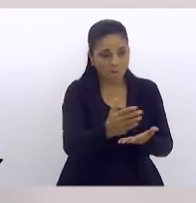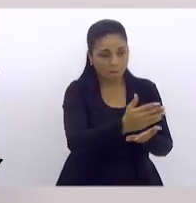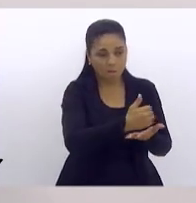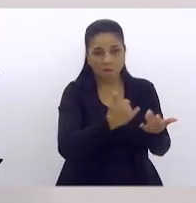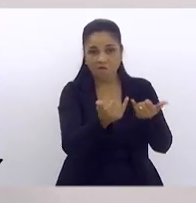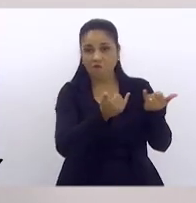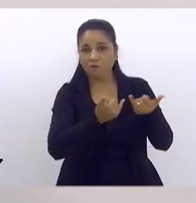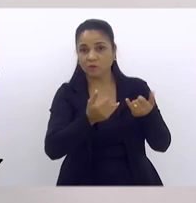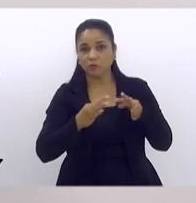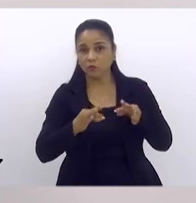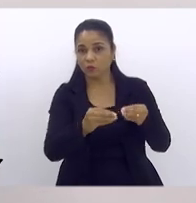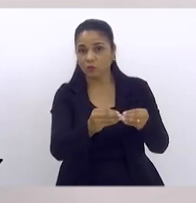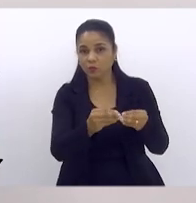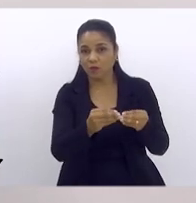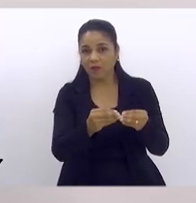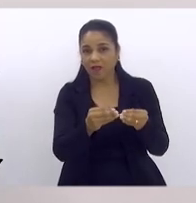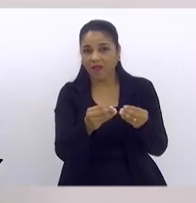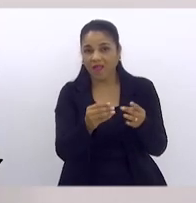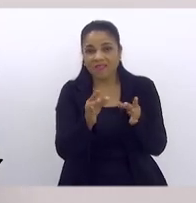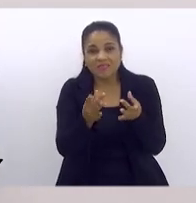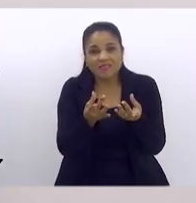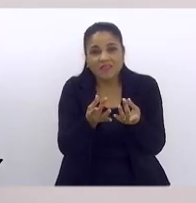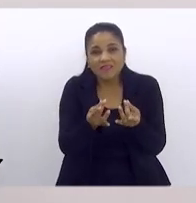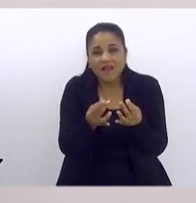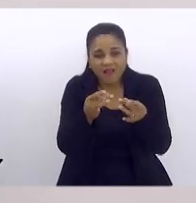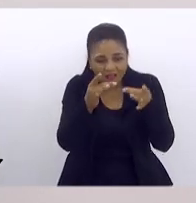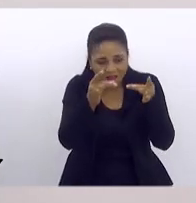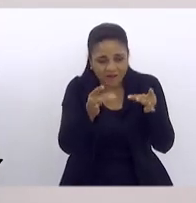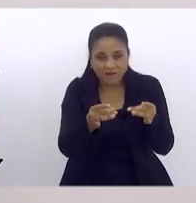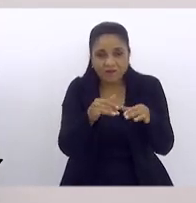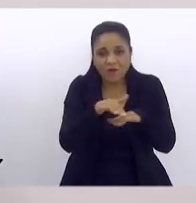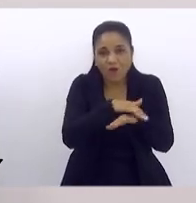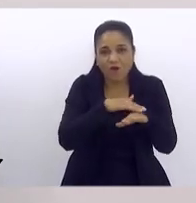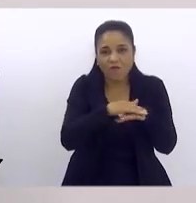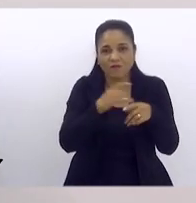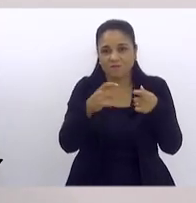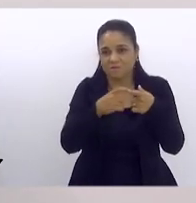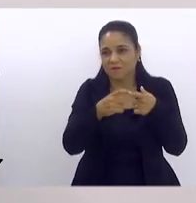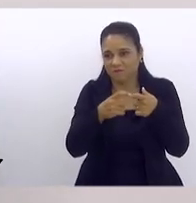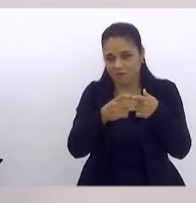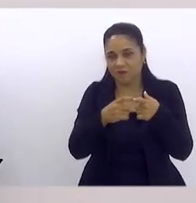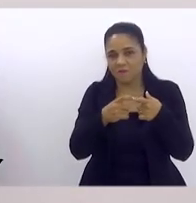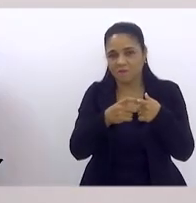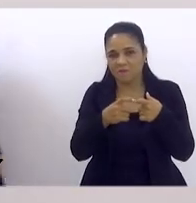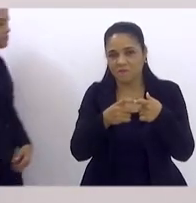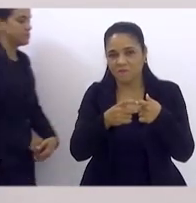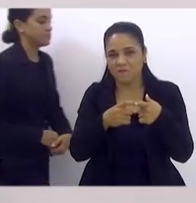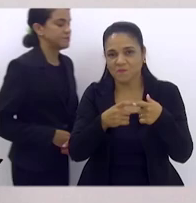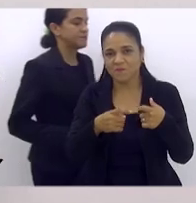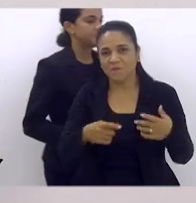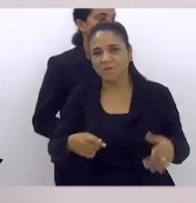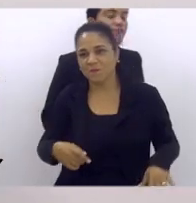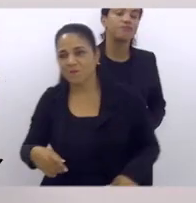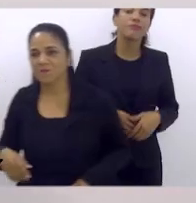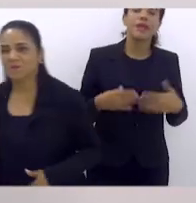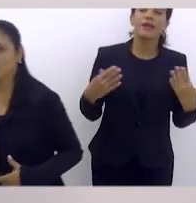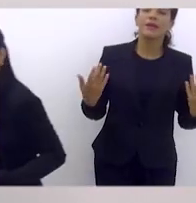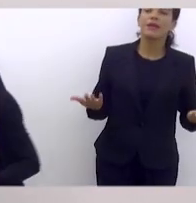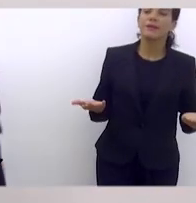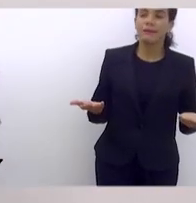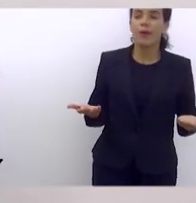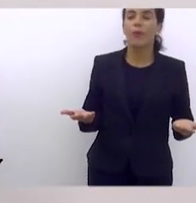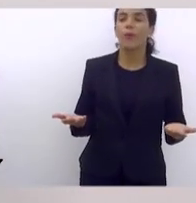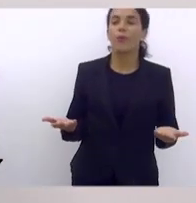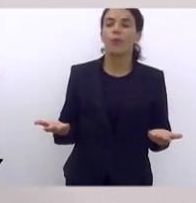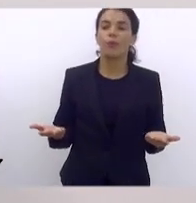ele tá o Detalhe tem a tua conversa com o médico medicamento a doença que você tem então